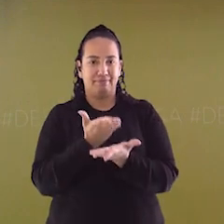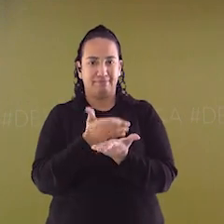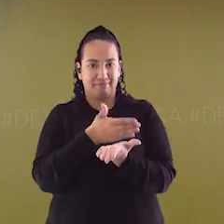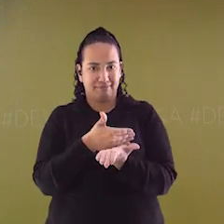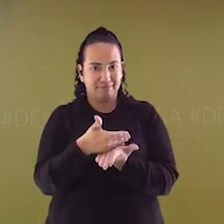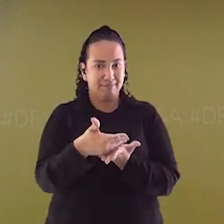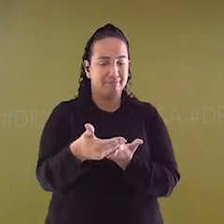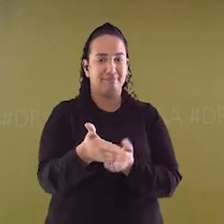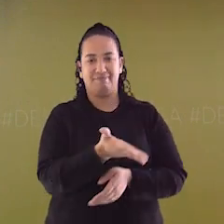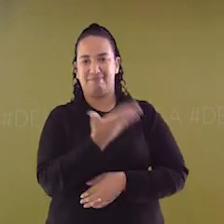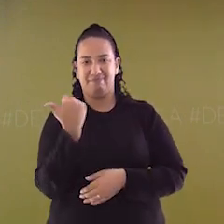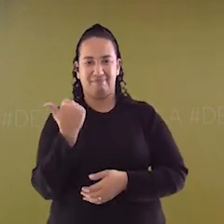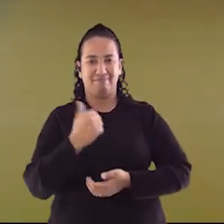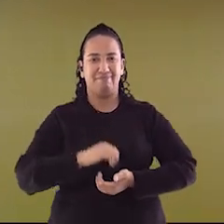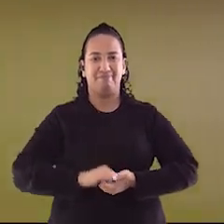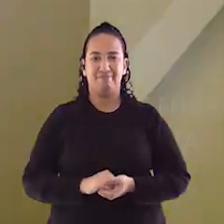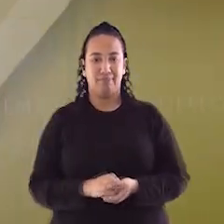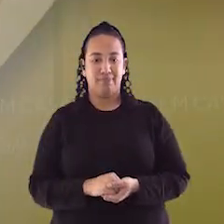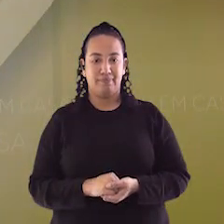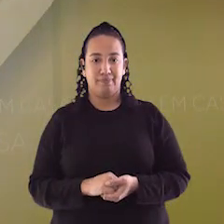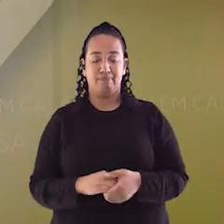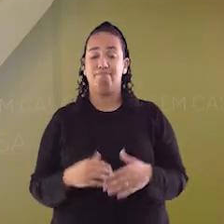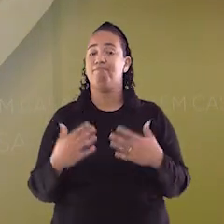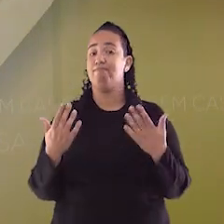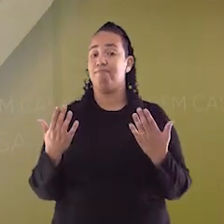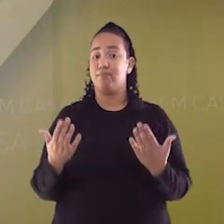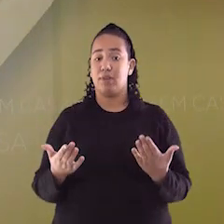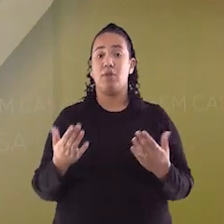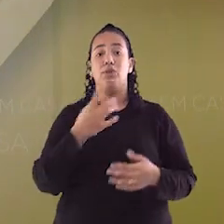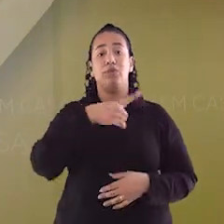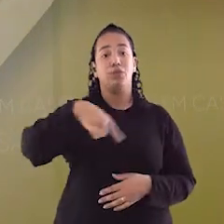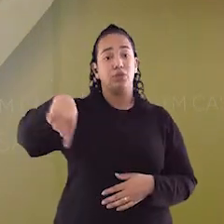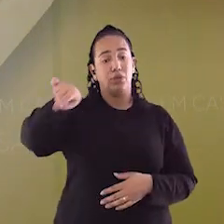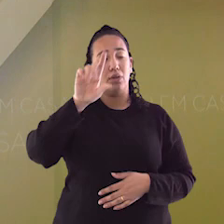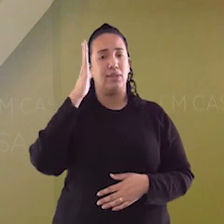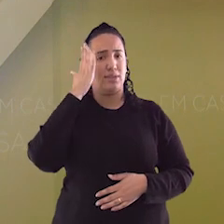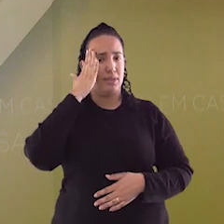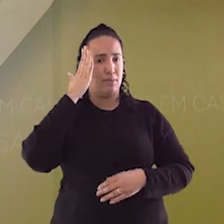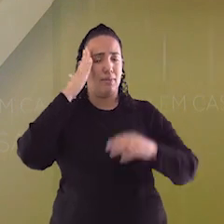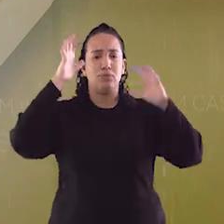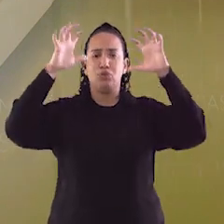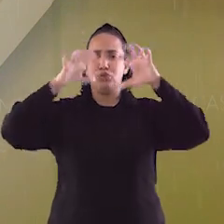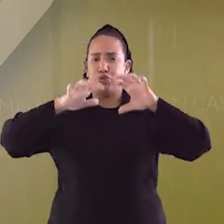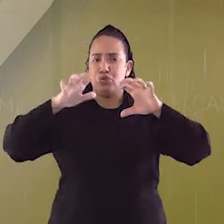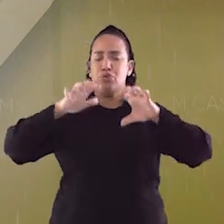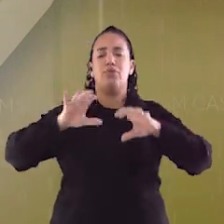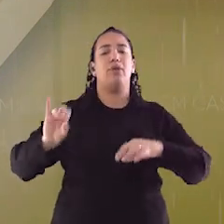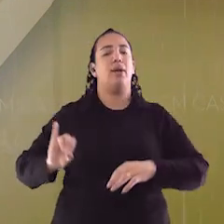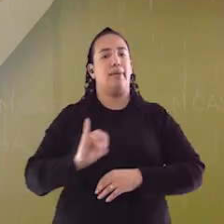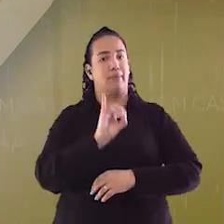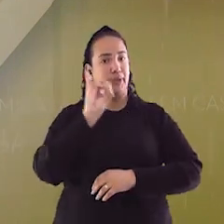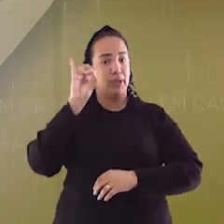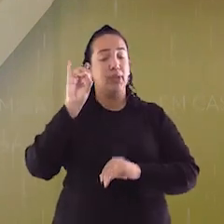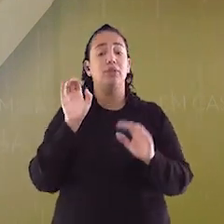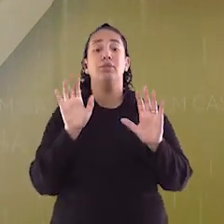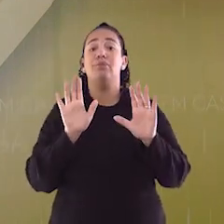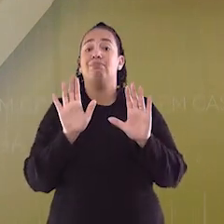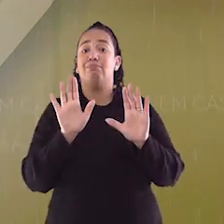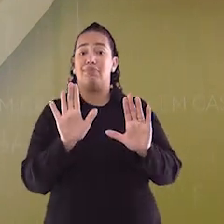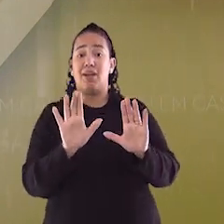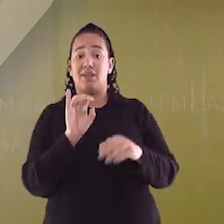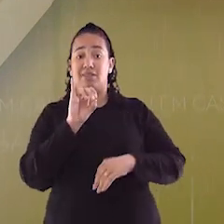nossa aula, então vem comigo! Não se pode negar a importância da chuva para todos os seres